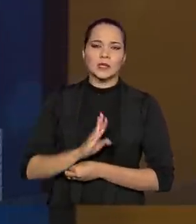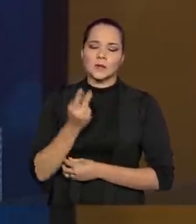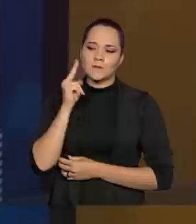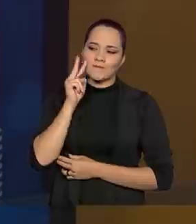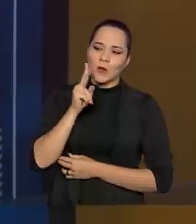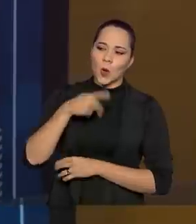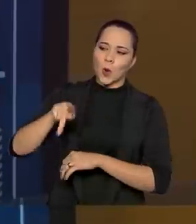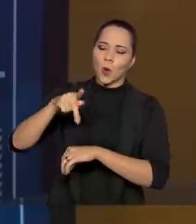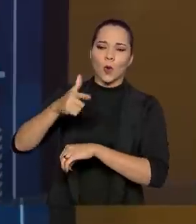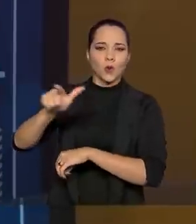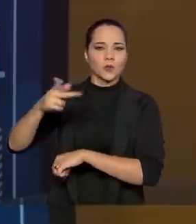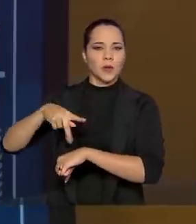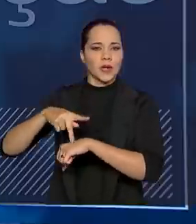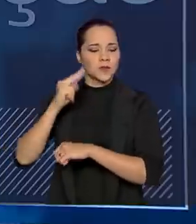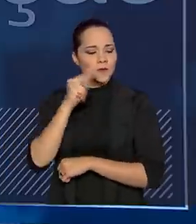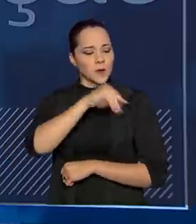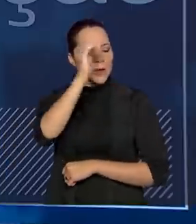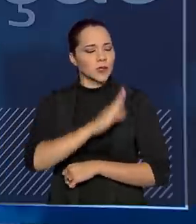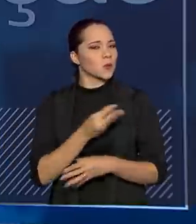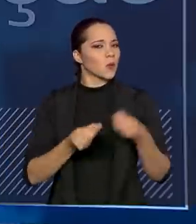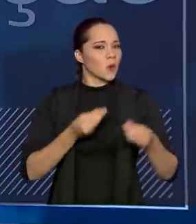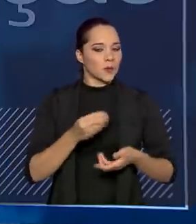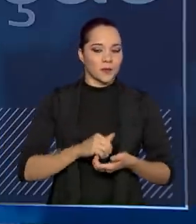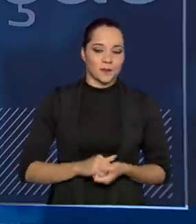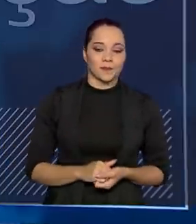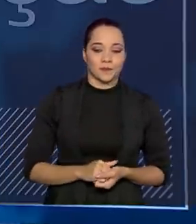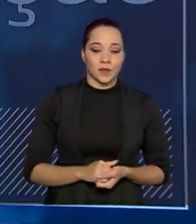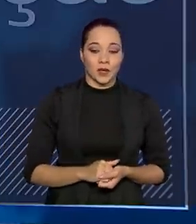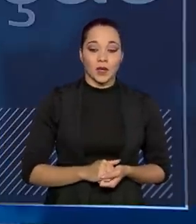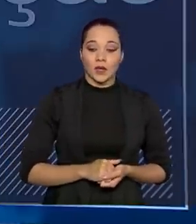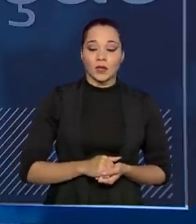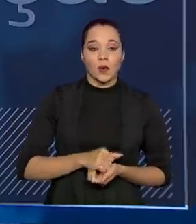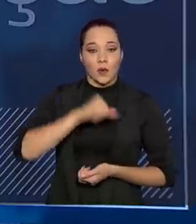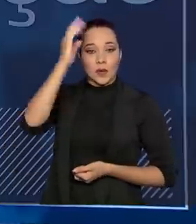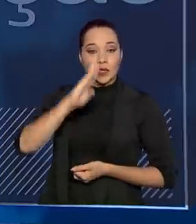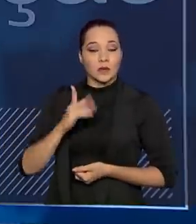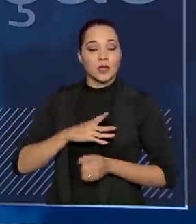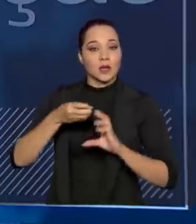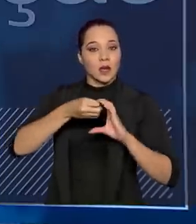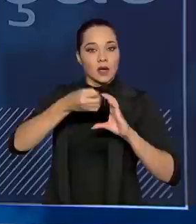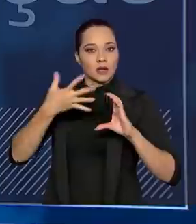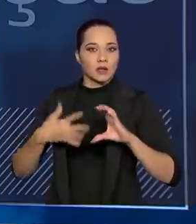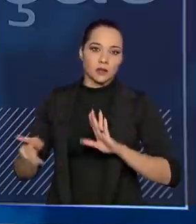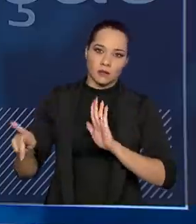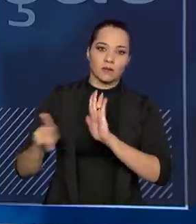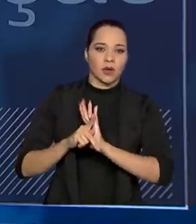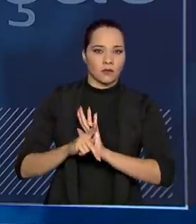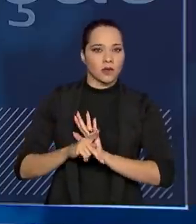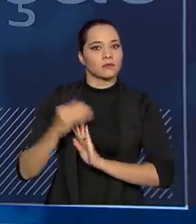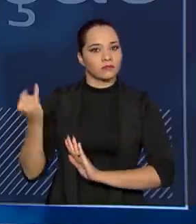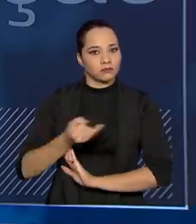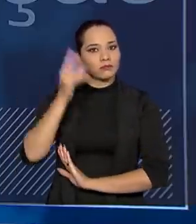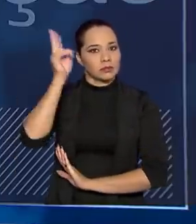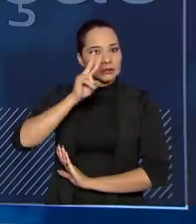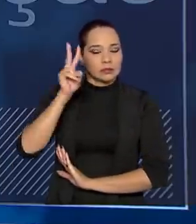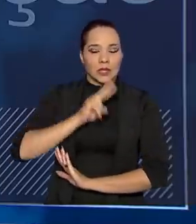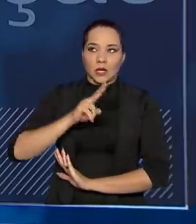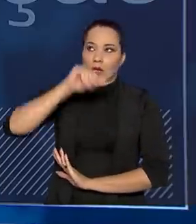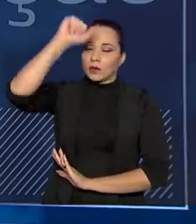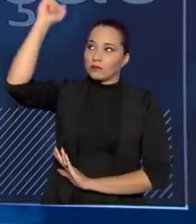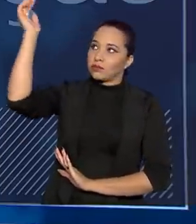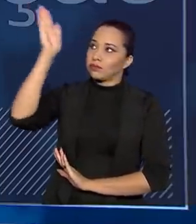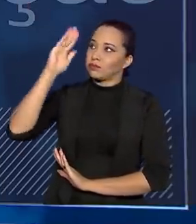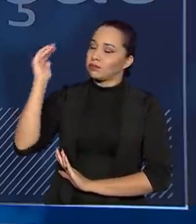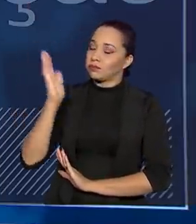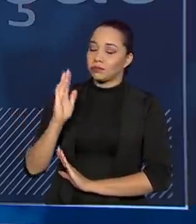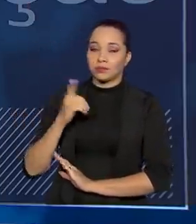relação aos outros países? O Brasil tem características muito próprias, né? Acho que é muito importante lembrar que nosso país ele tem uma